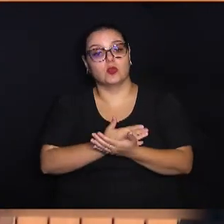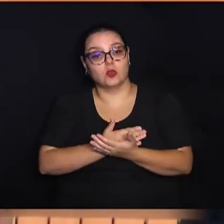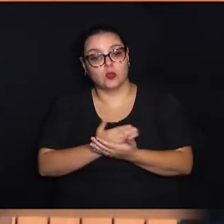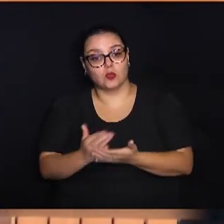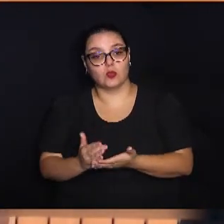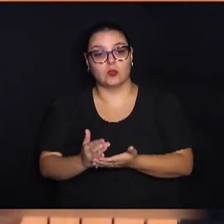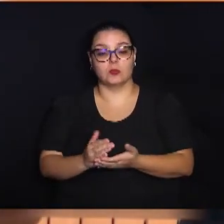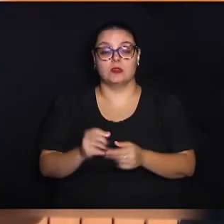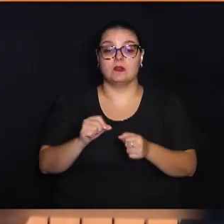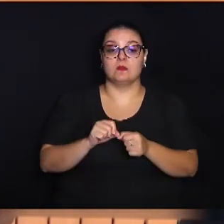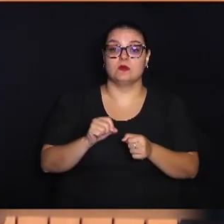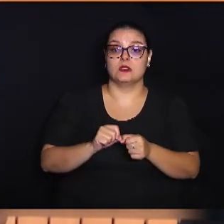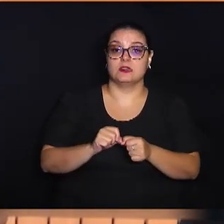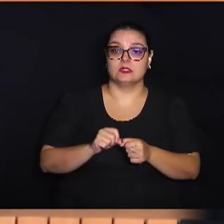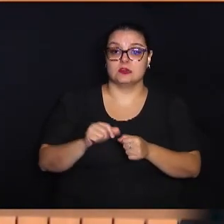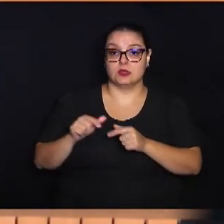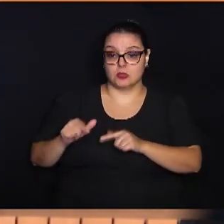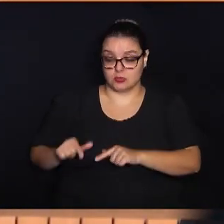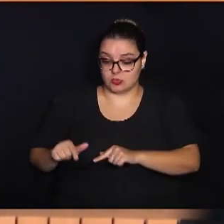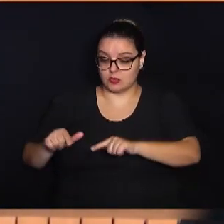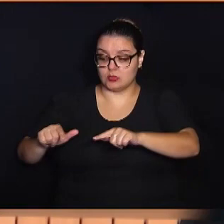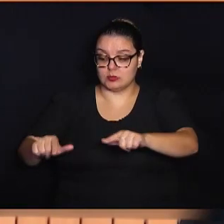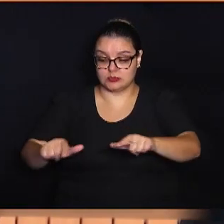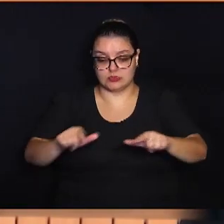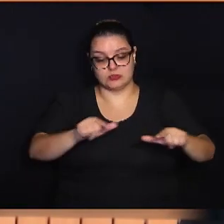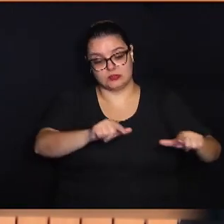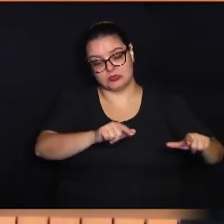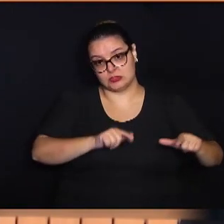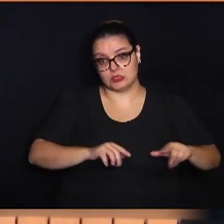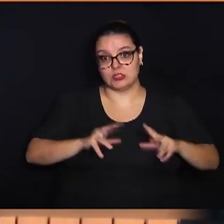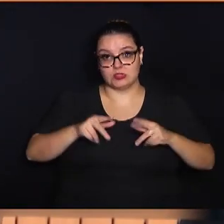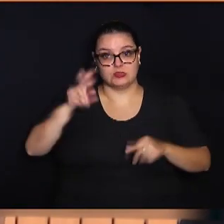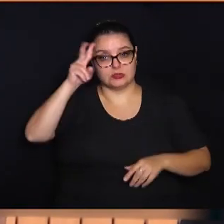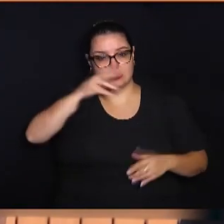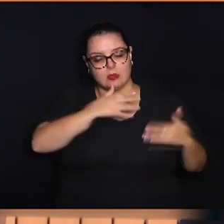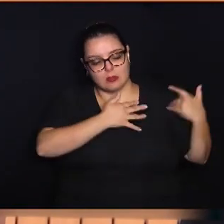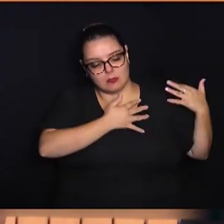fazer com que os territórios, essa bagagem toda,